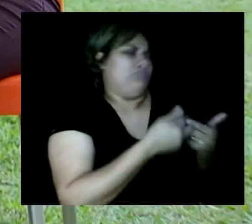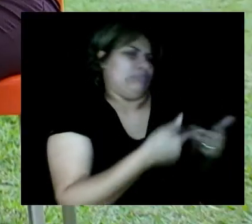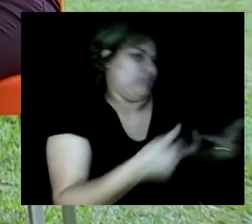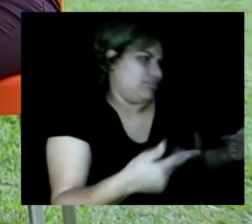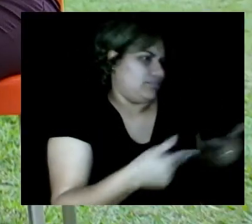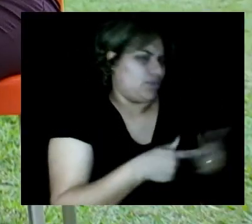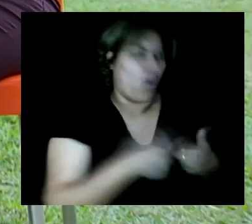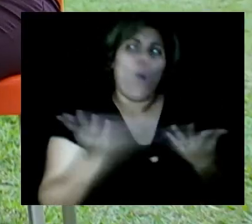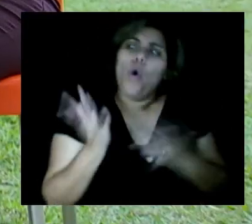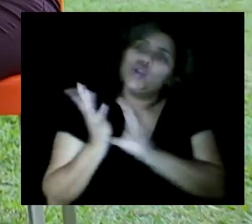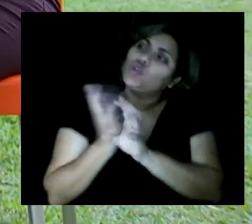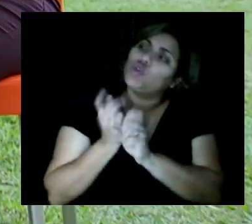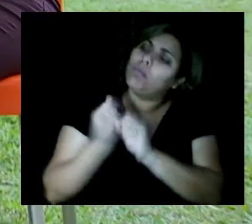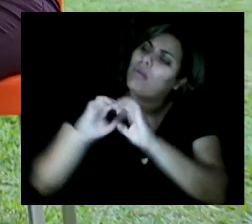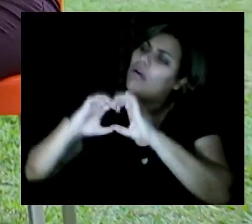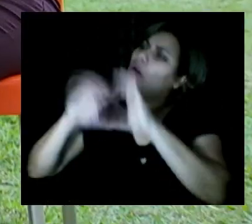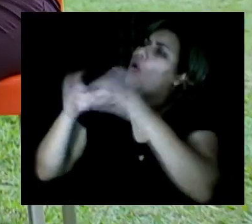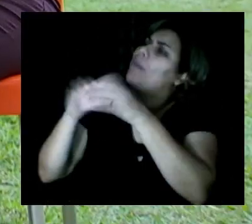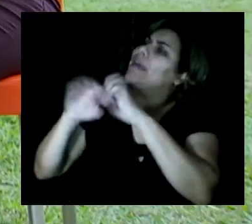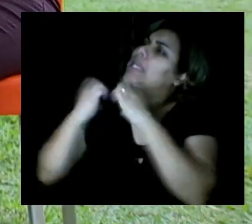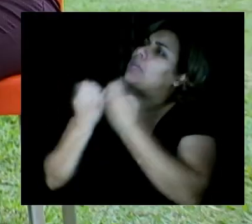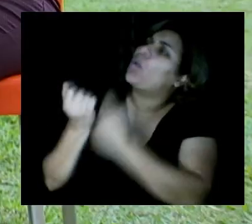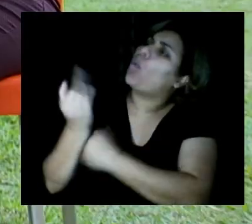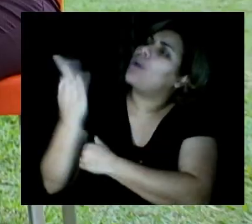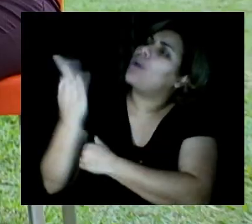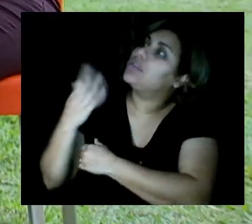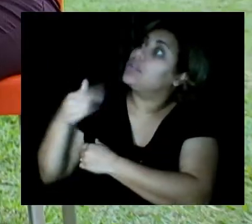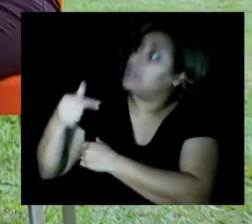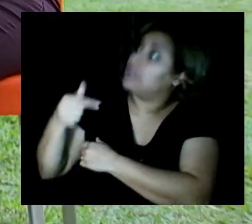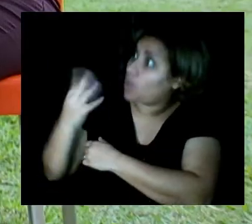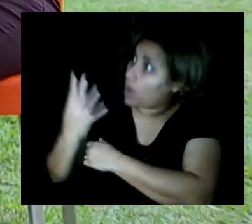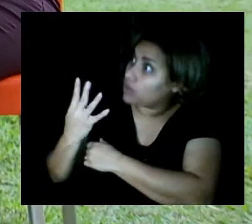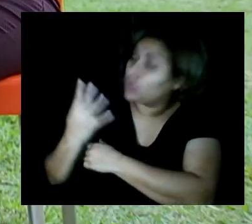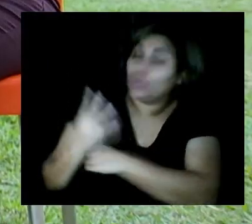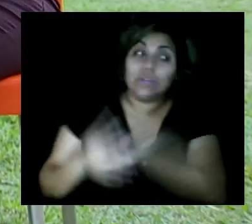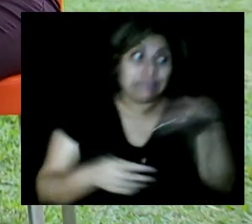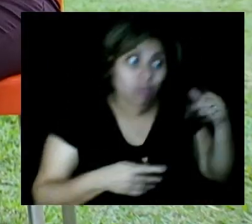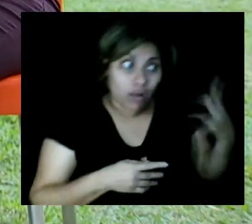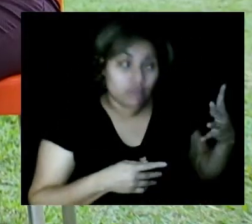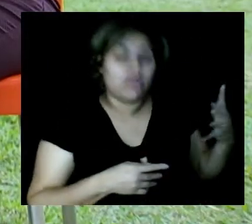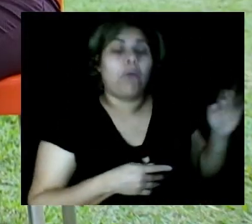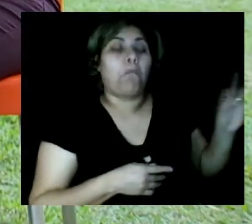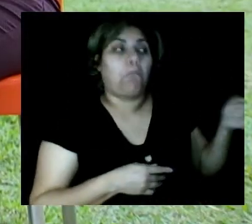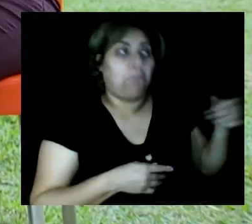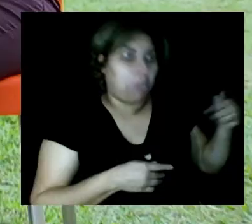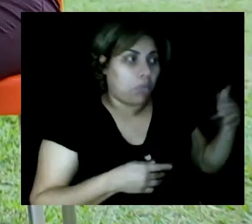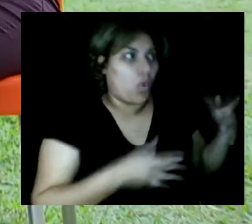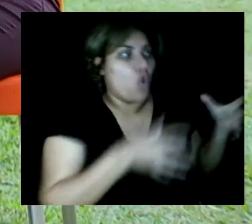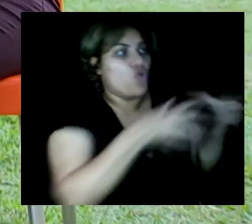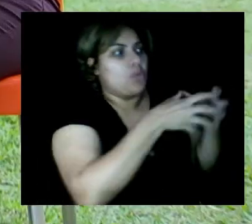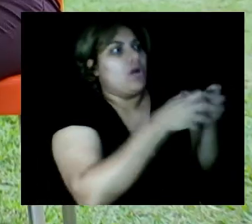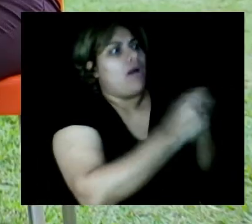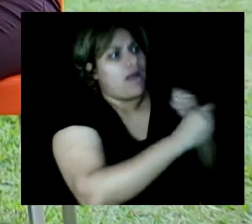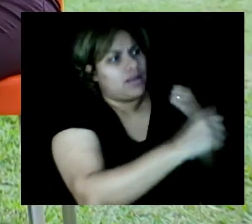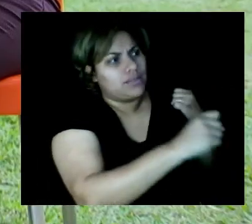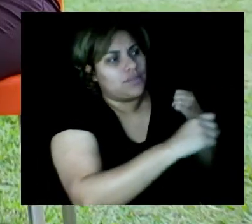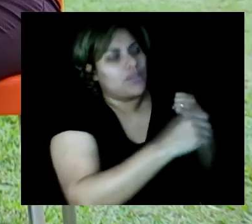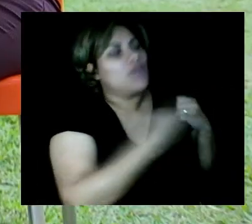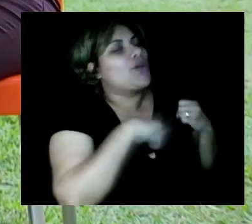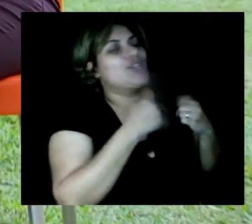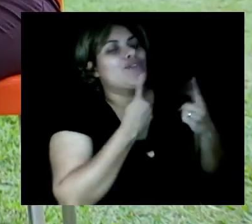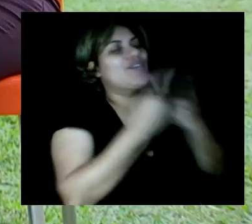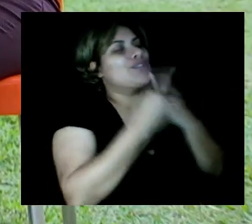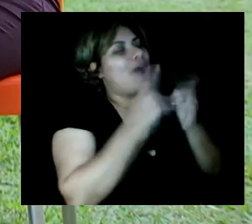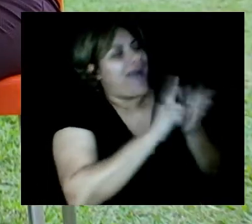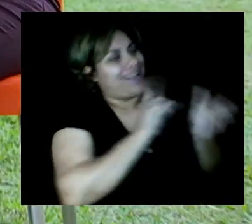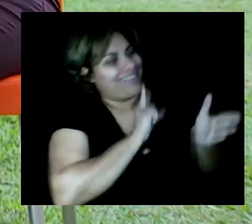aqui? 74. 74, para dar conta, é um time grande, né? E a gente conversou mais cedo com o Leandro, que é o professor de